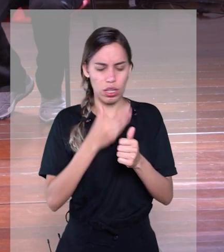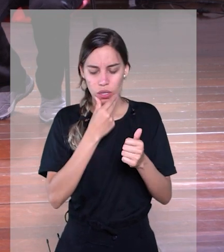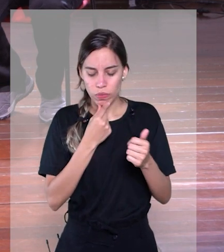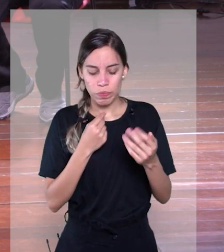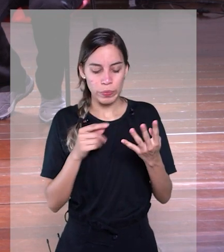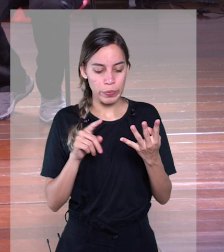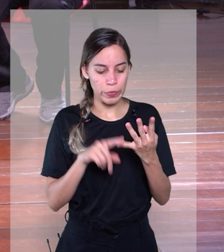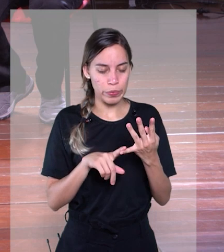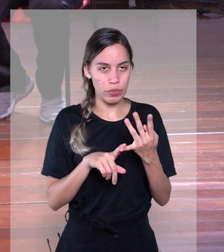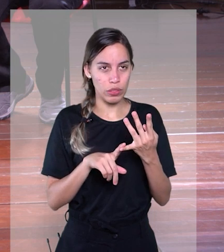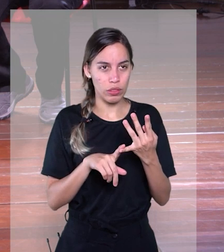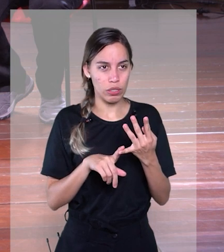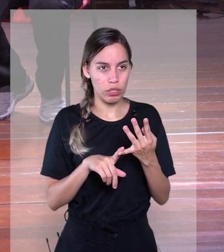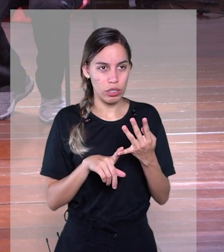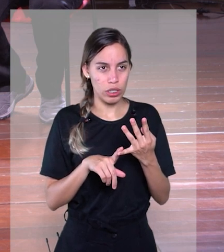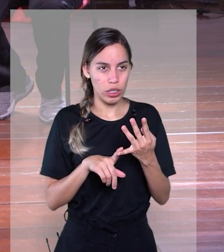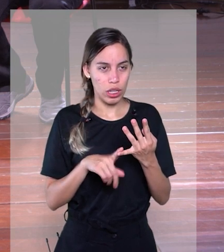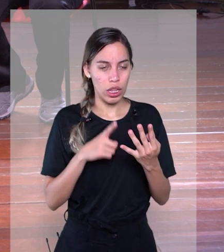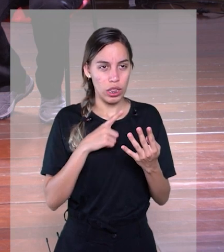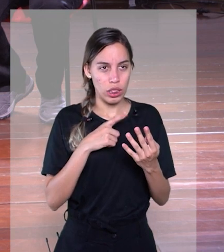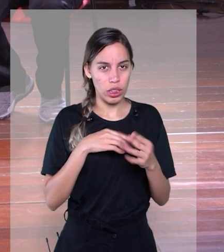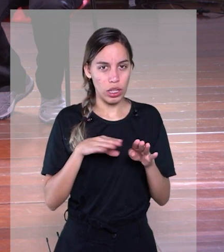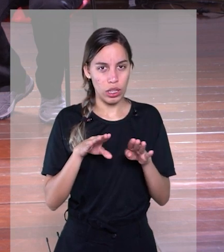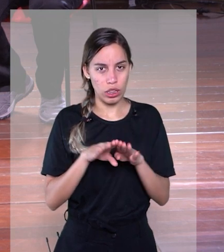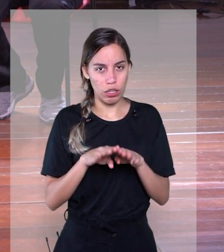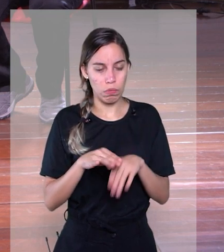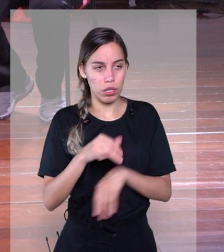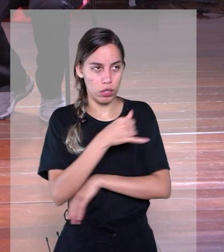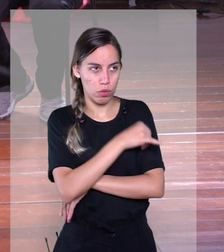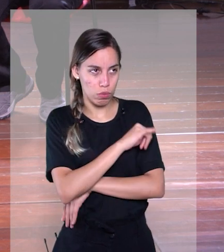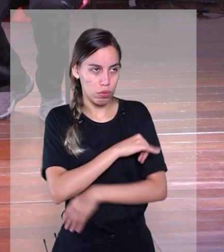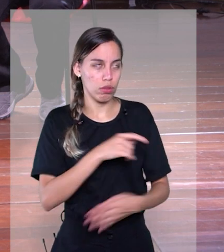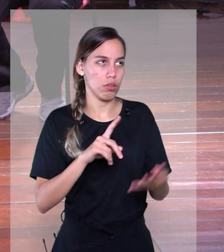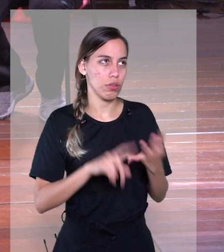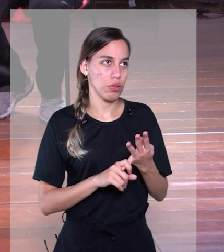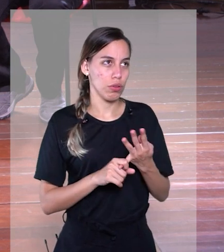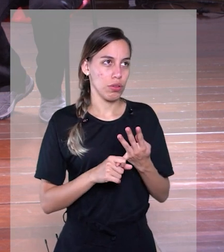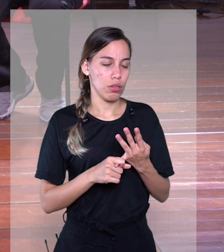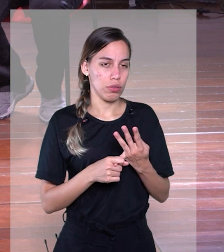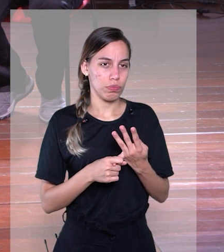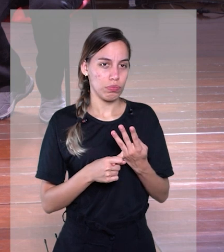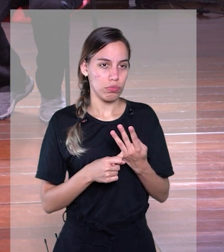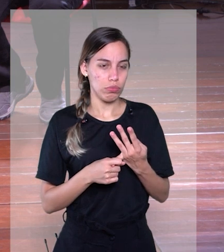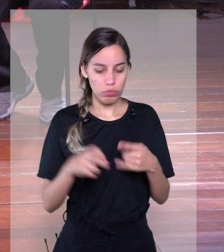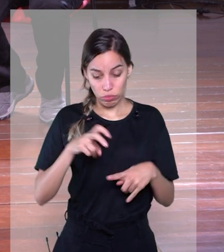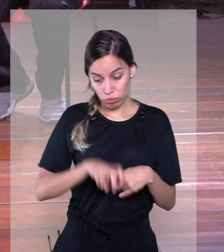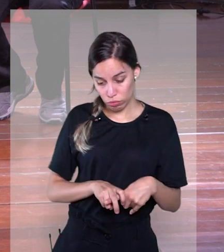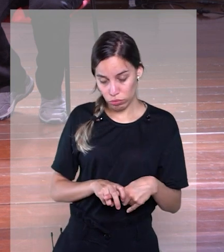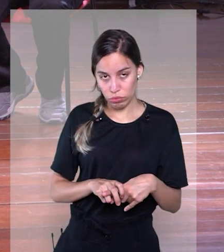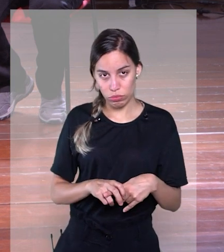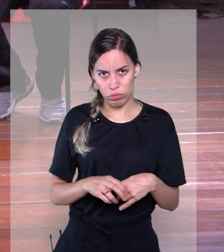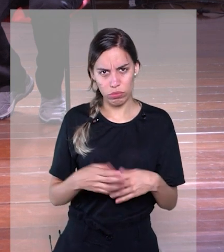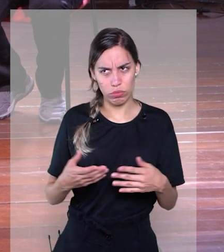Tem réplica, além do Carlos no calçadão do Rio de Janeiro, tem réplicas do Carlos do calçadão. Agora tem um